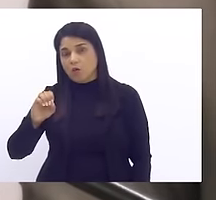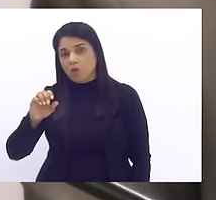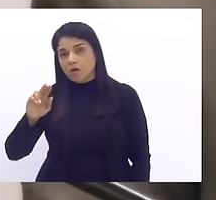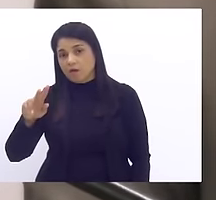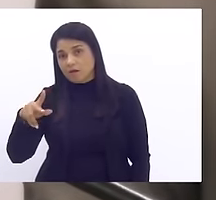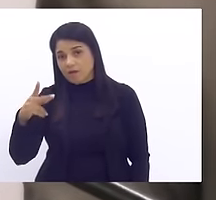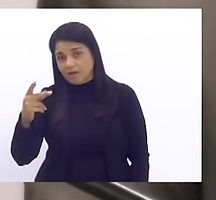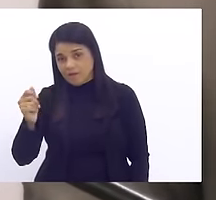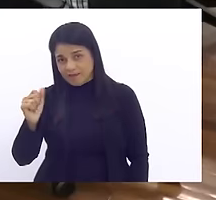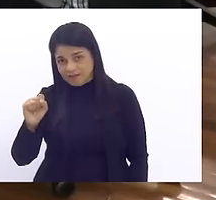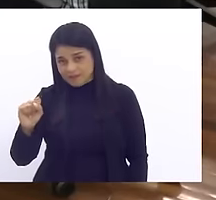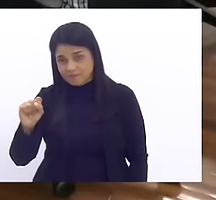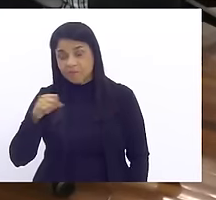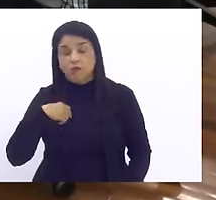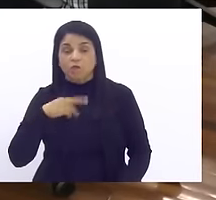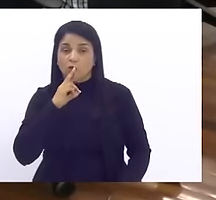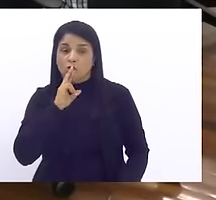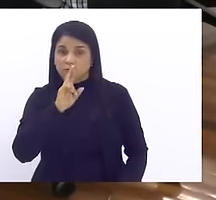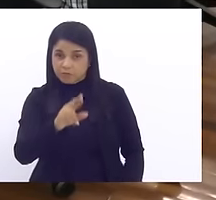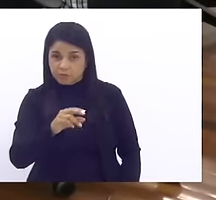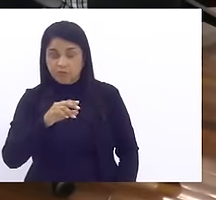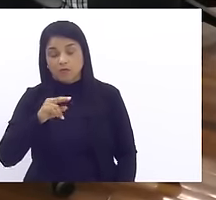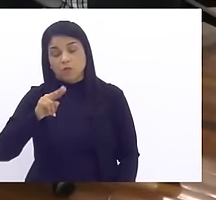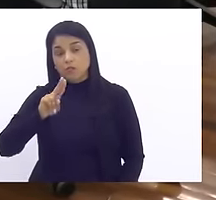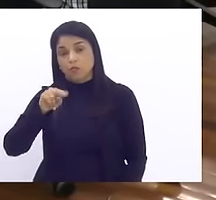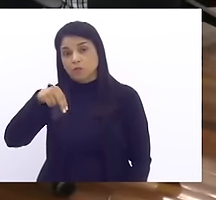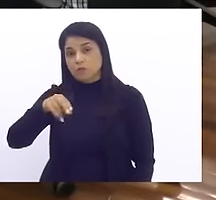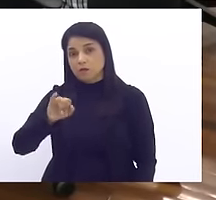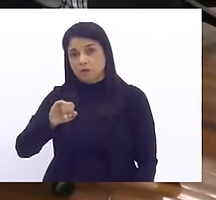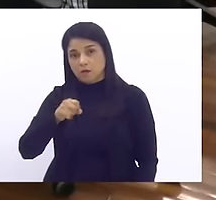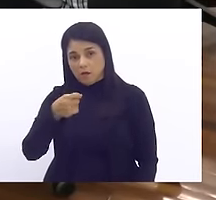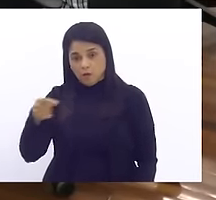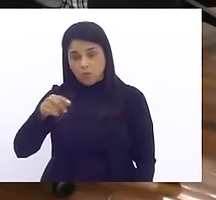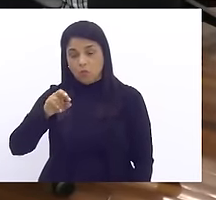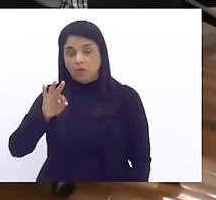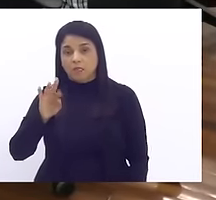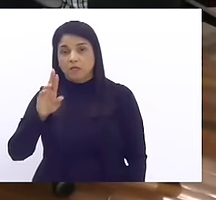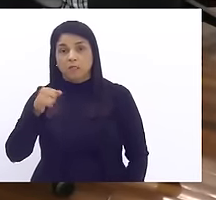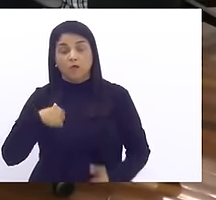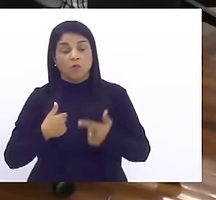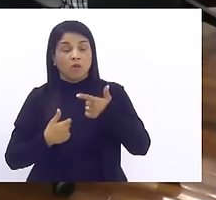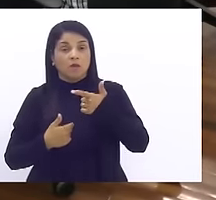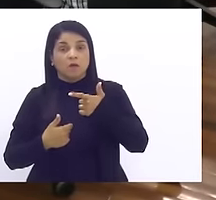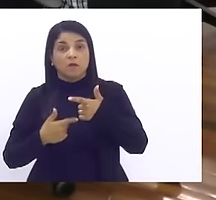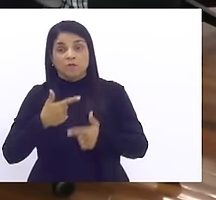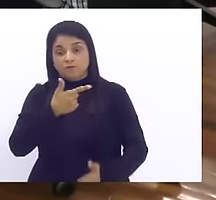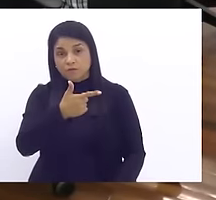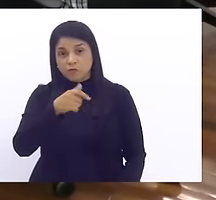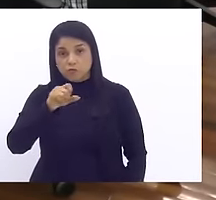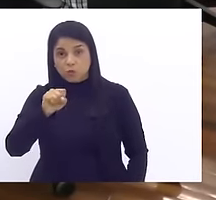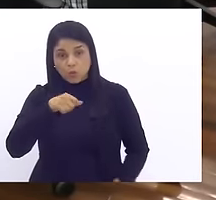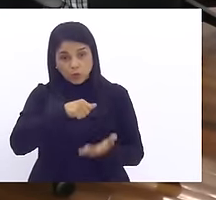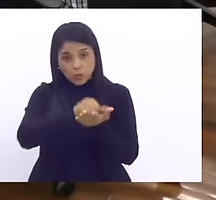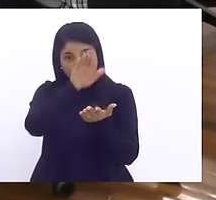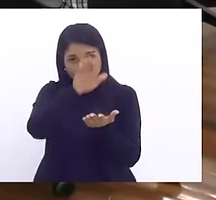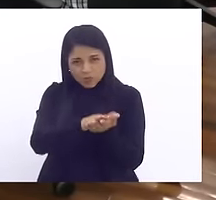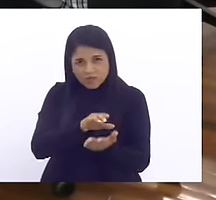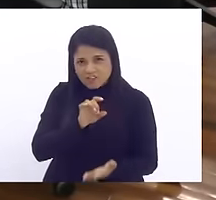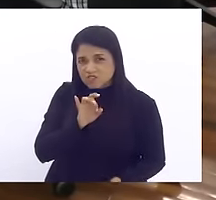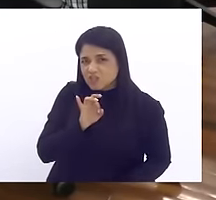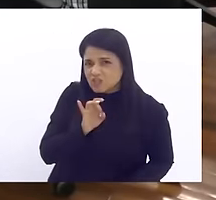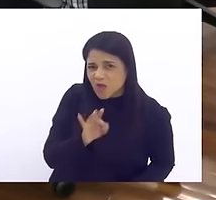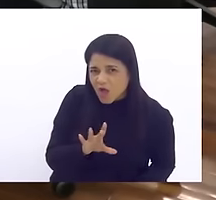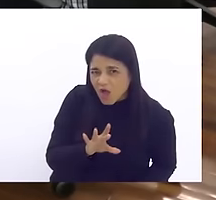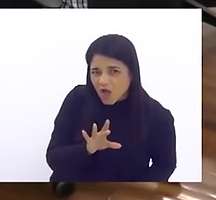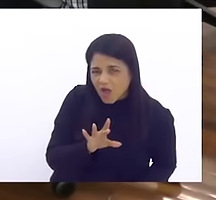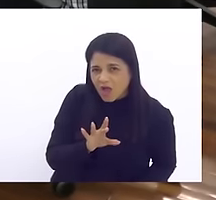em relação a threl e a união a Trial esse ano teve 28 multas e 28 sim então